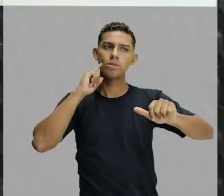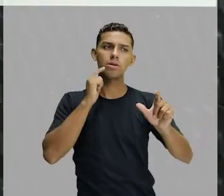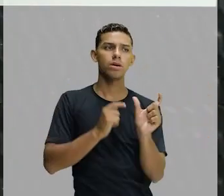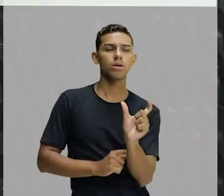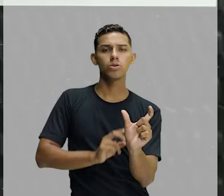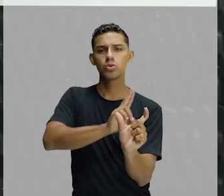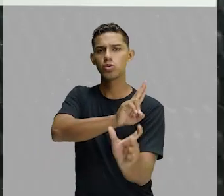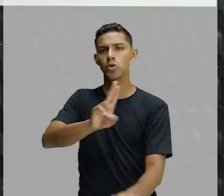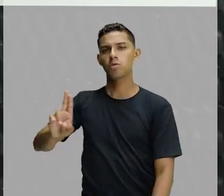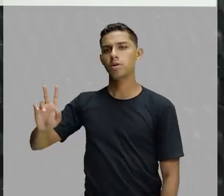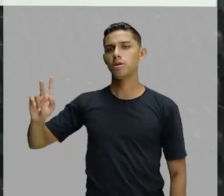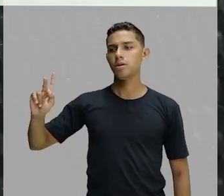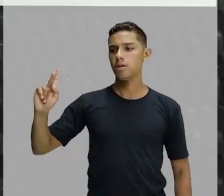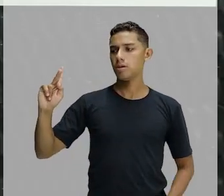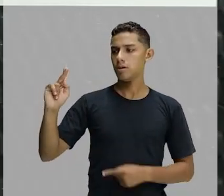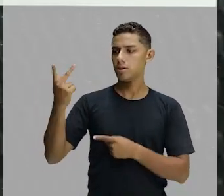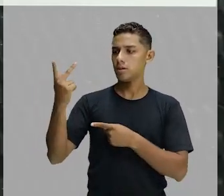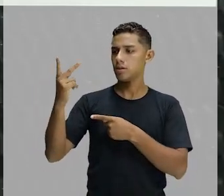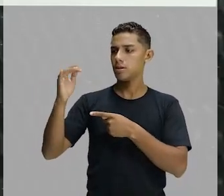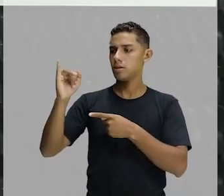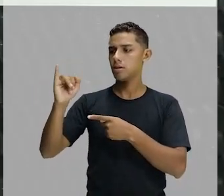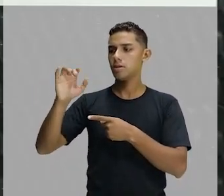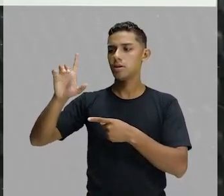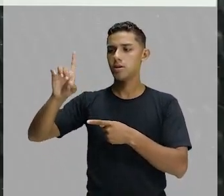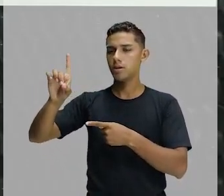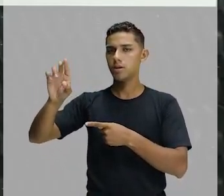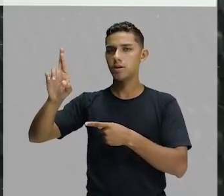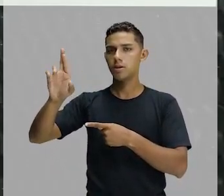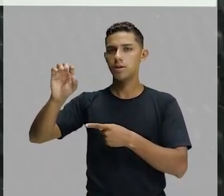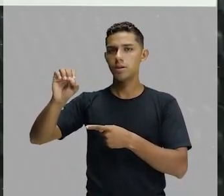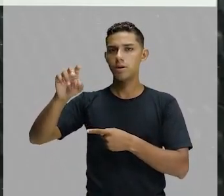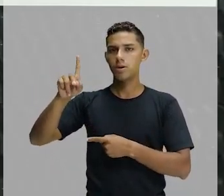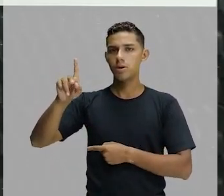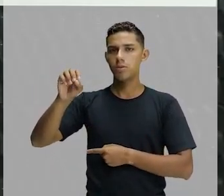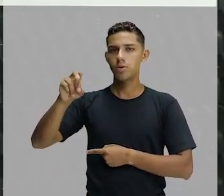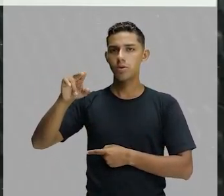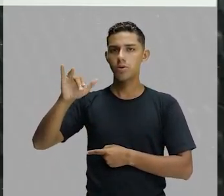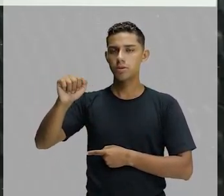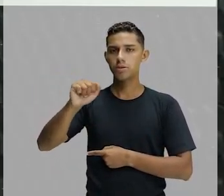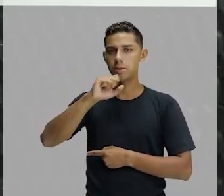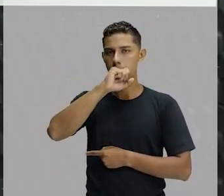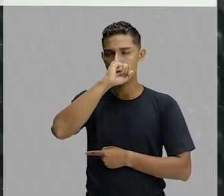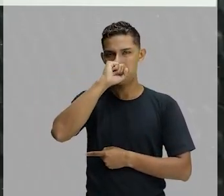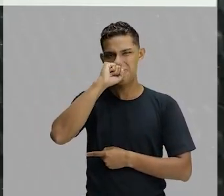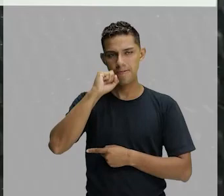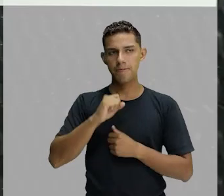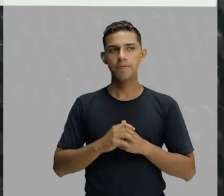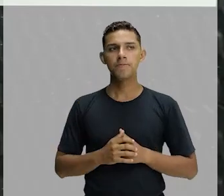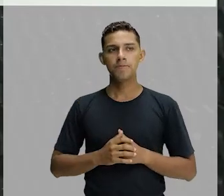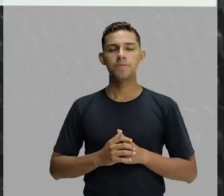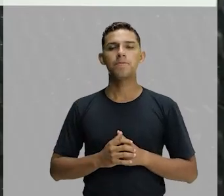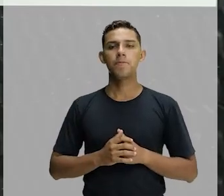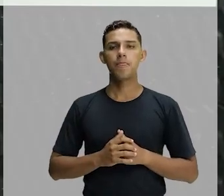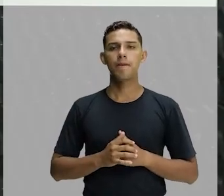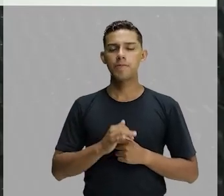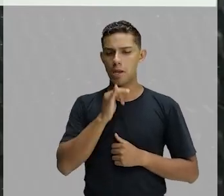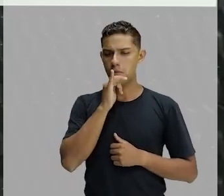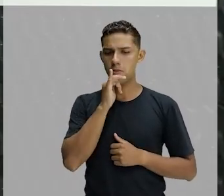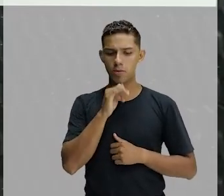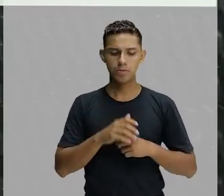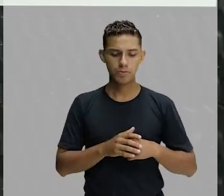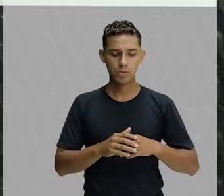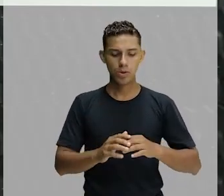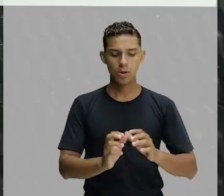Hidroponia seria uma plantação, e nessa plantação eu tenho um cano, não é